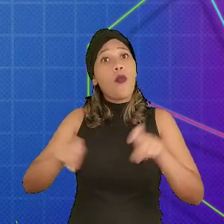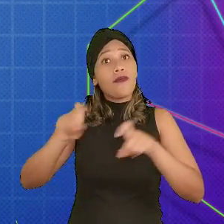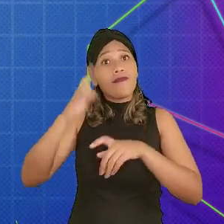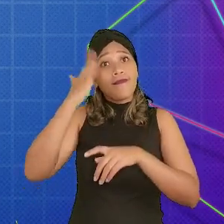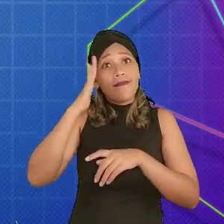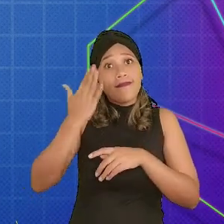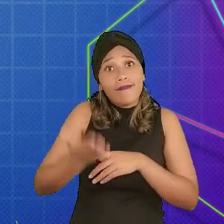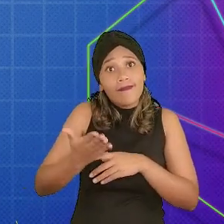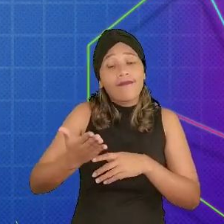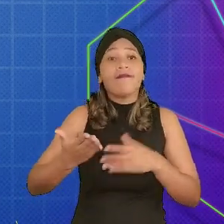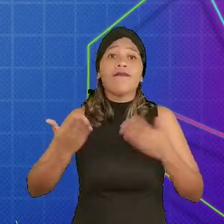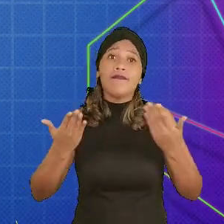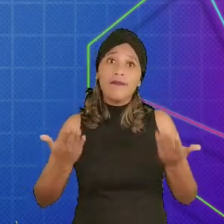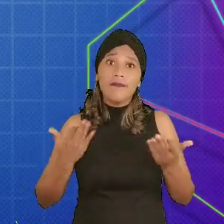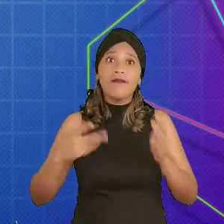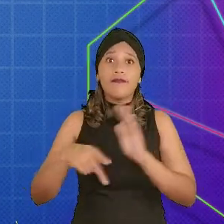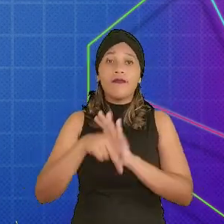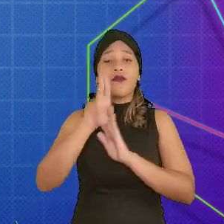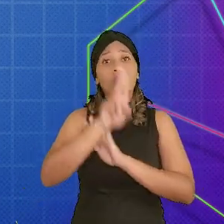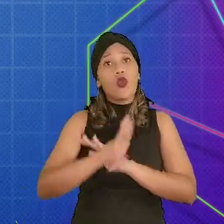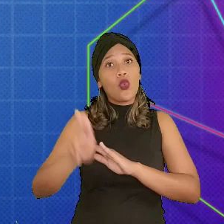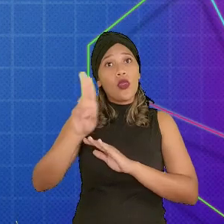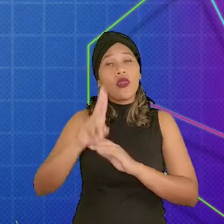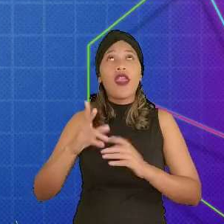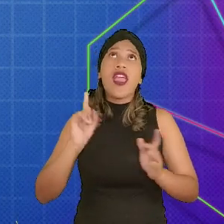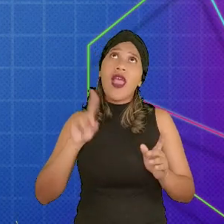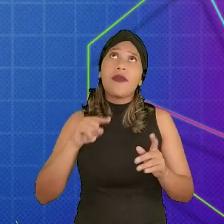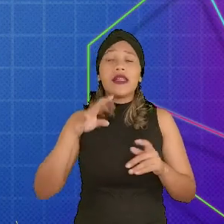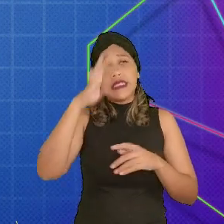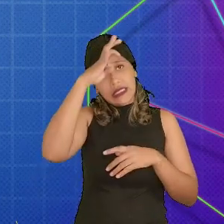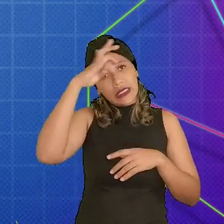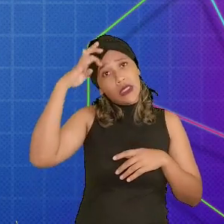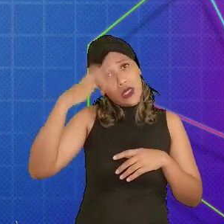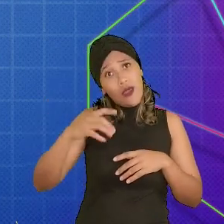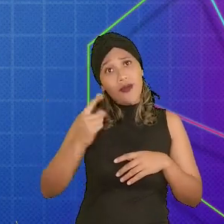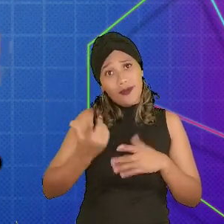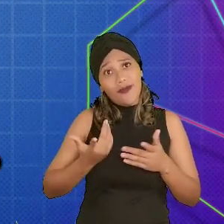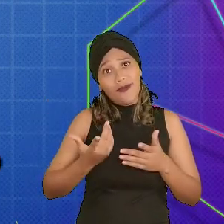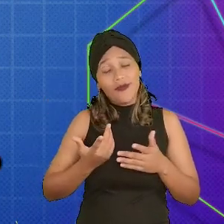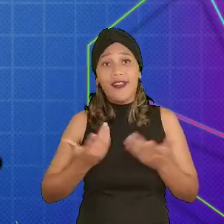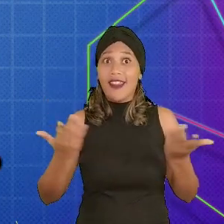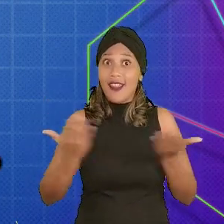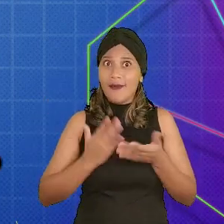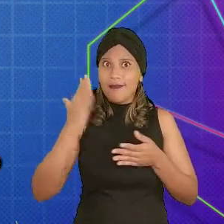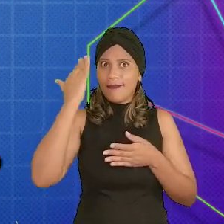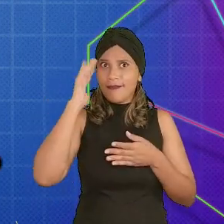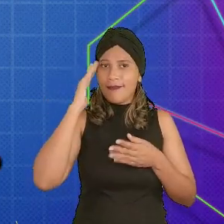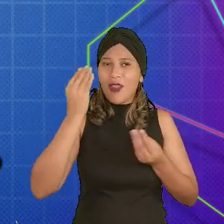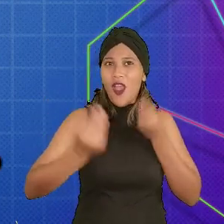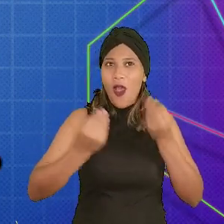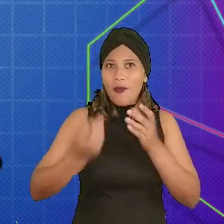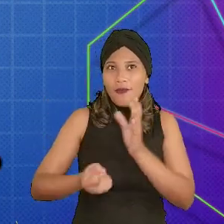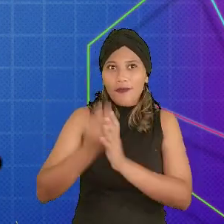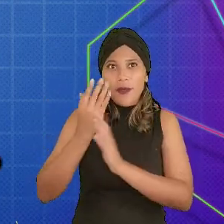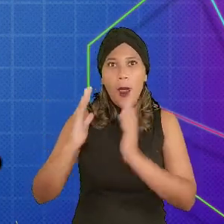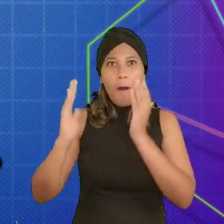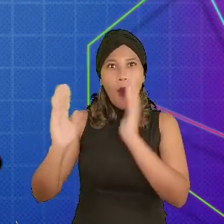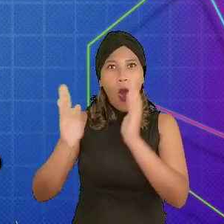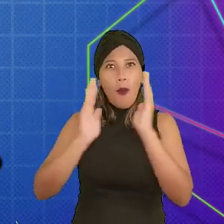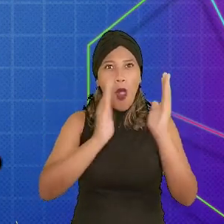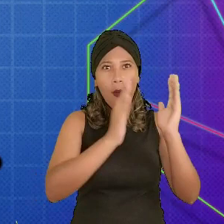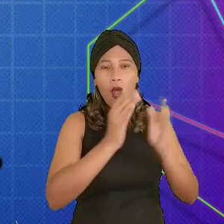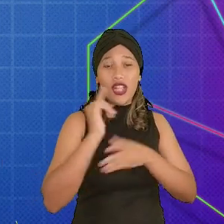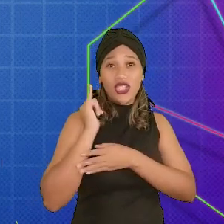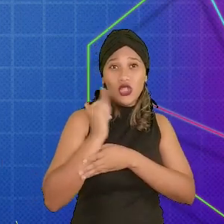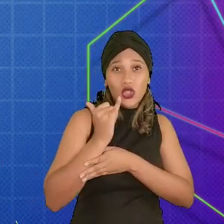computador entender, de forma que a utilização seja um pouco mais trabalhosa. Agora que vimos o funcionamento da criação dos blocos